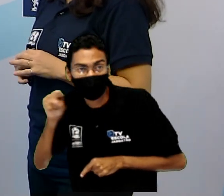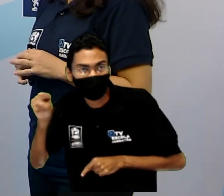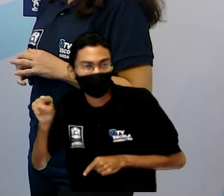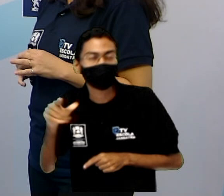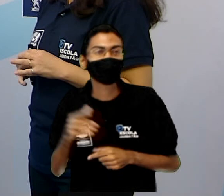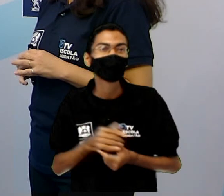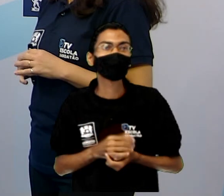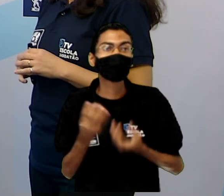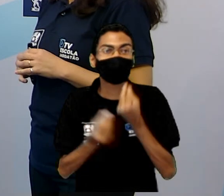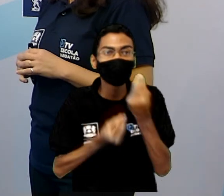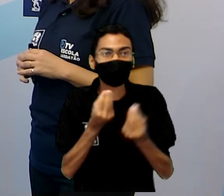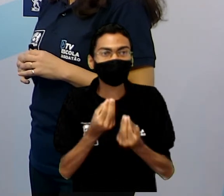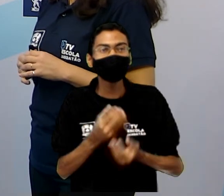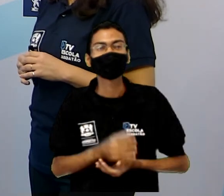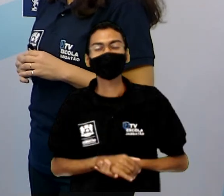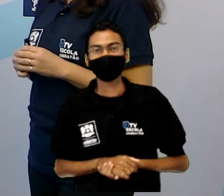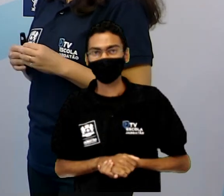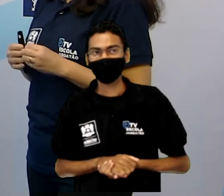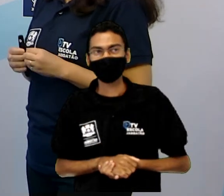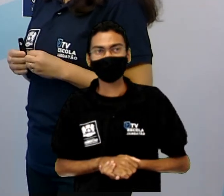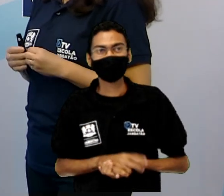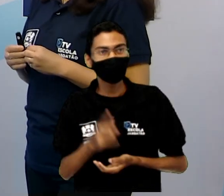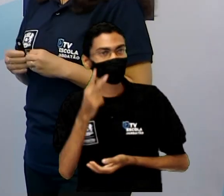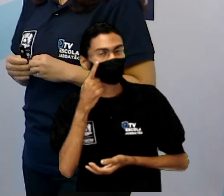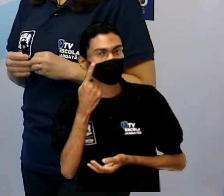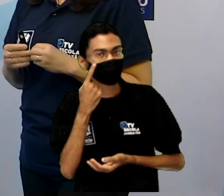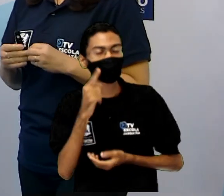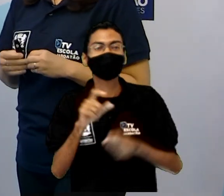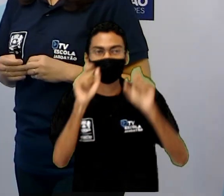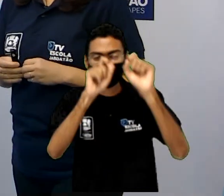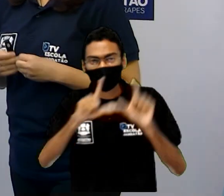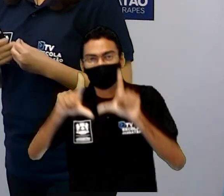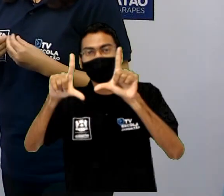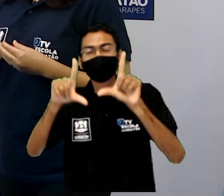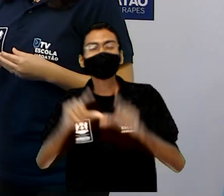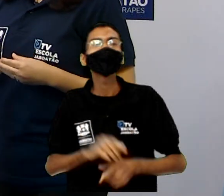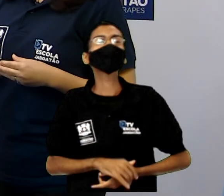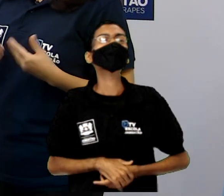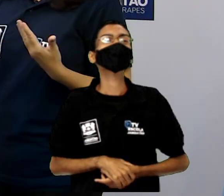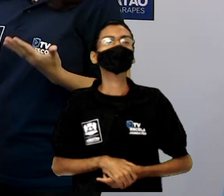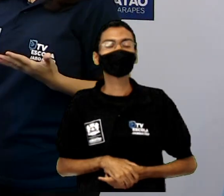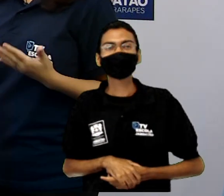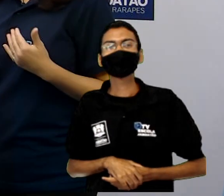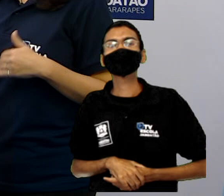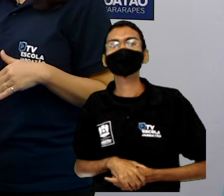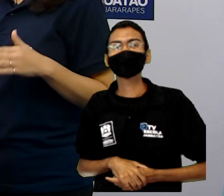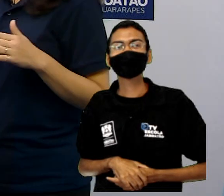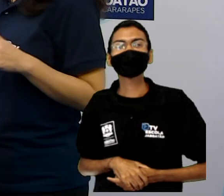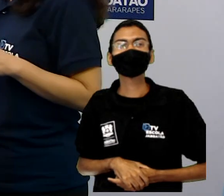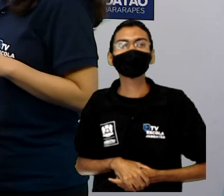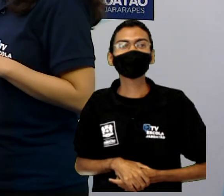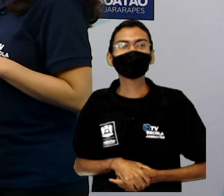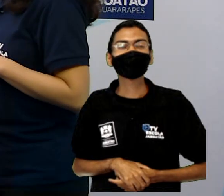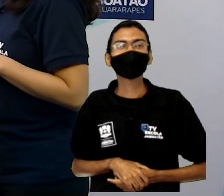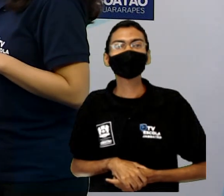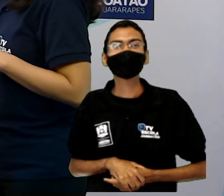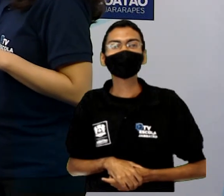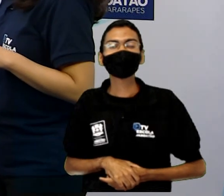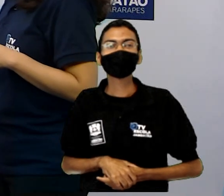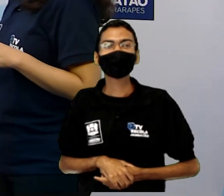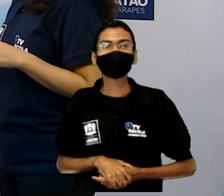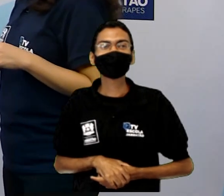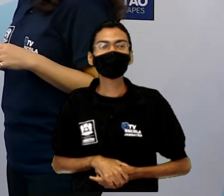was calling. Marianne was calling. Marianne estava ligando.